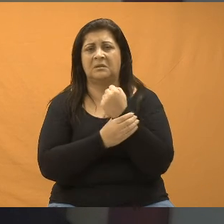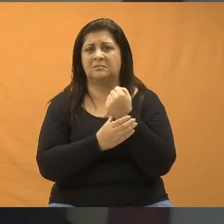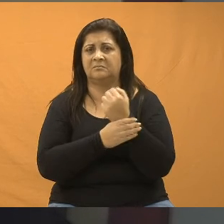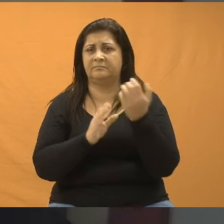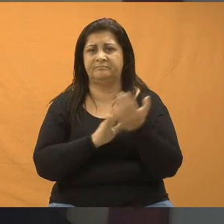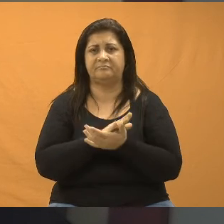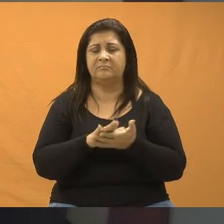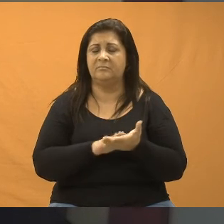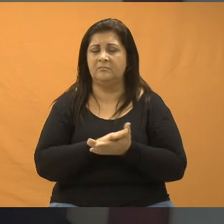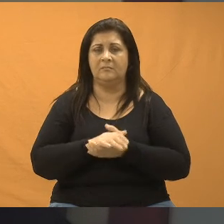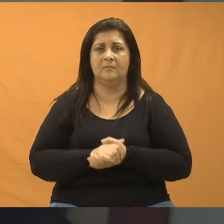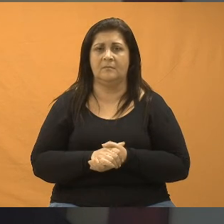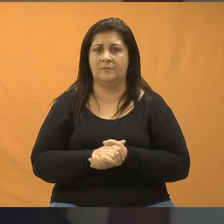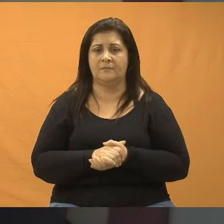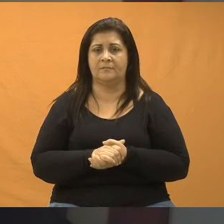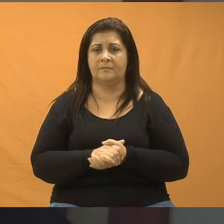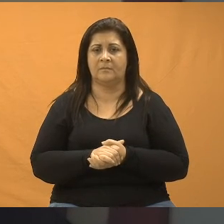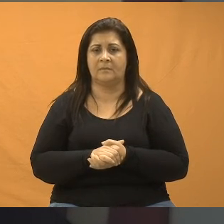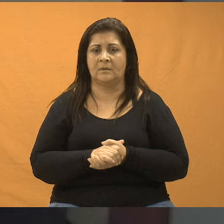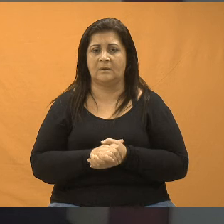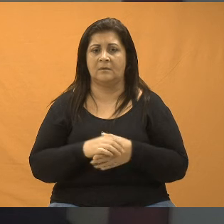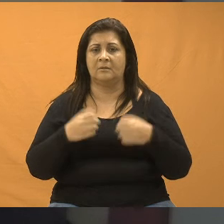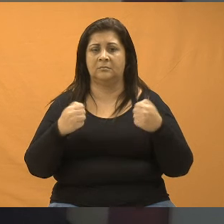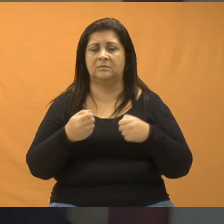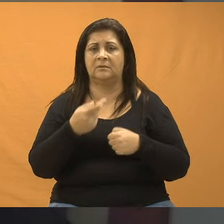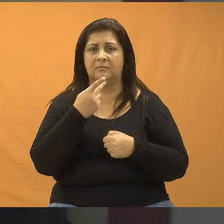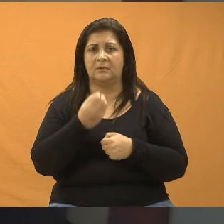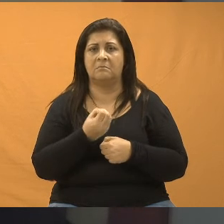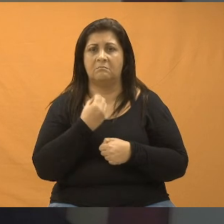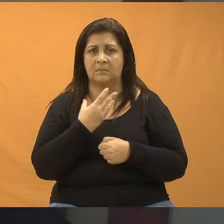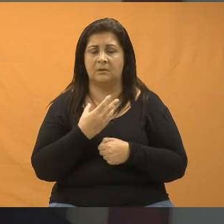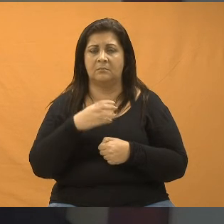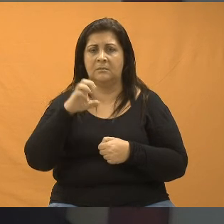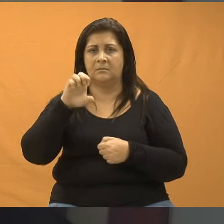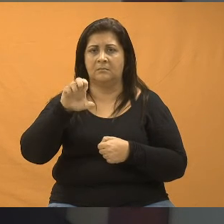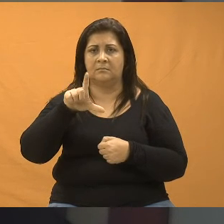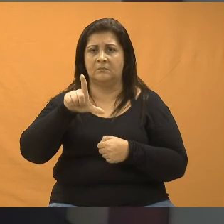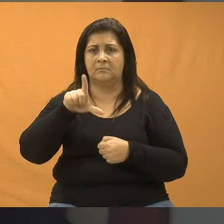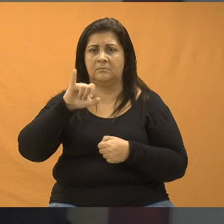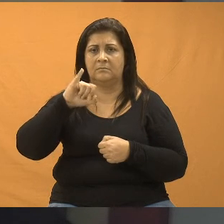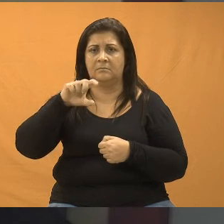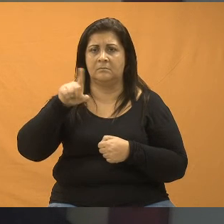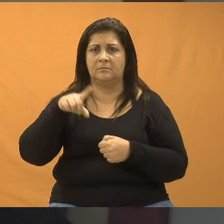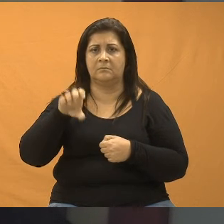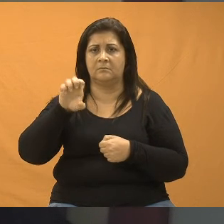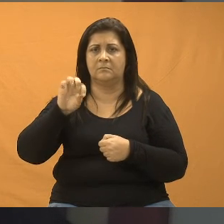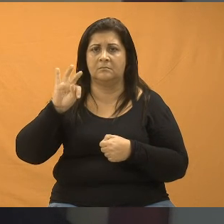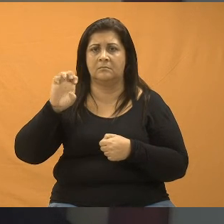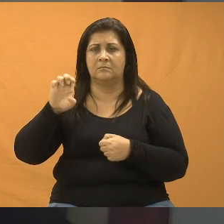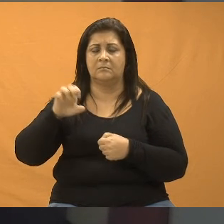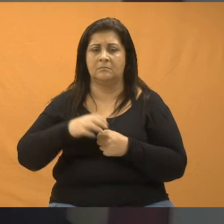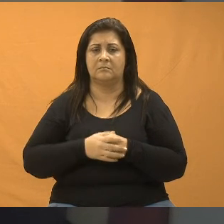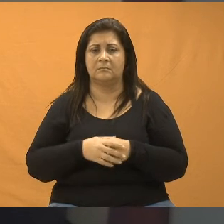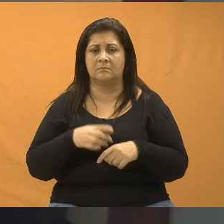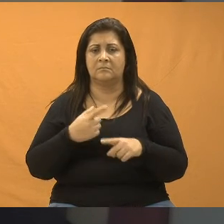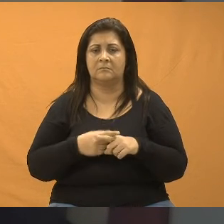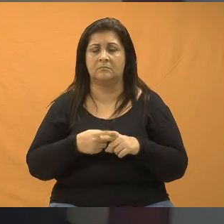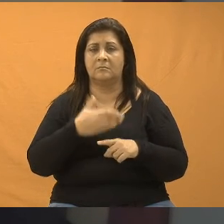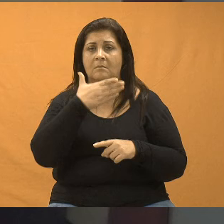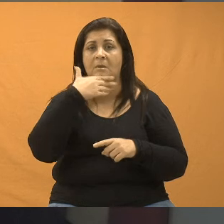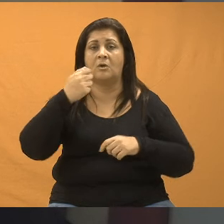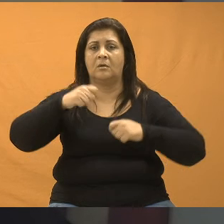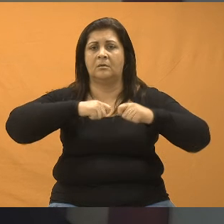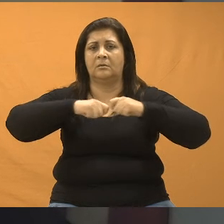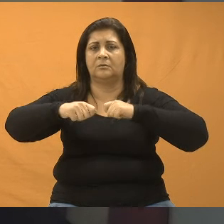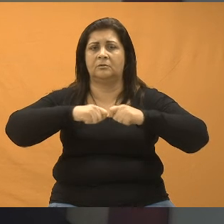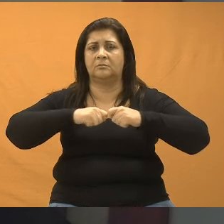partir de agora vai dar certo. E eu tenho que fazer um elogio aqui à dona Elisete e à equipe dela, que é a melhor administração